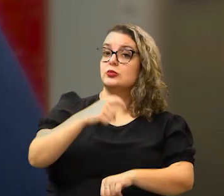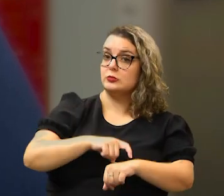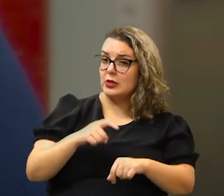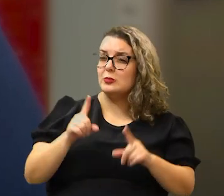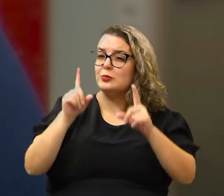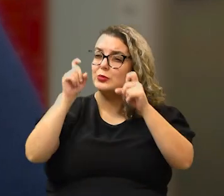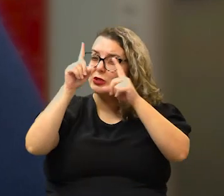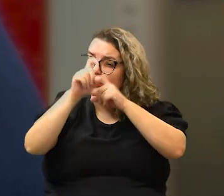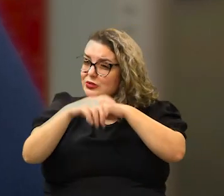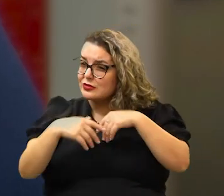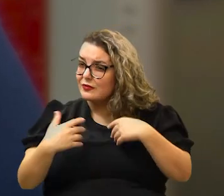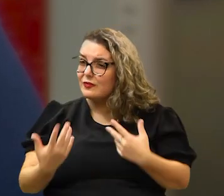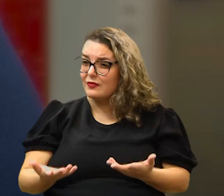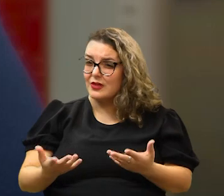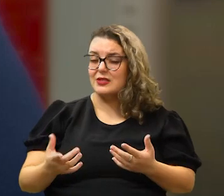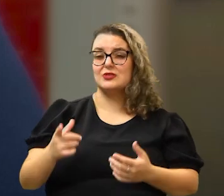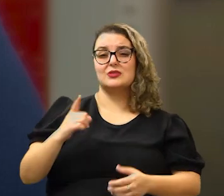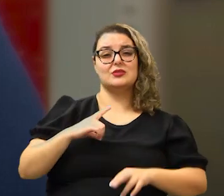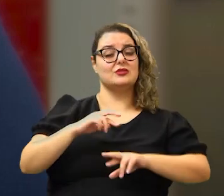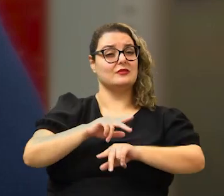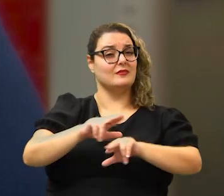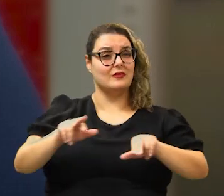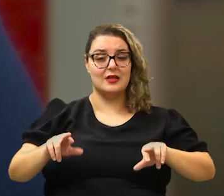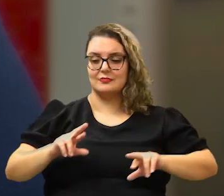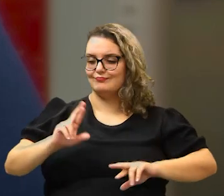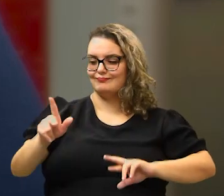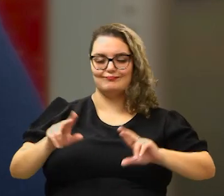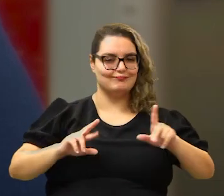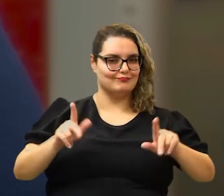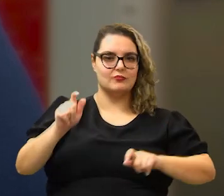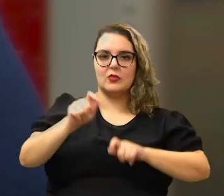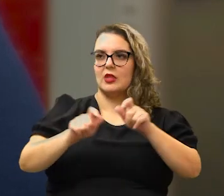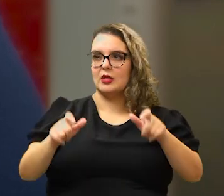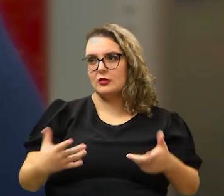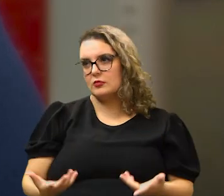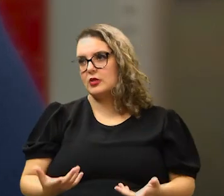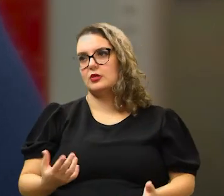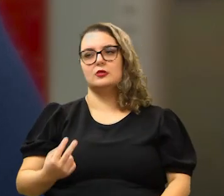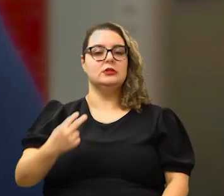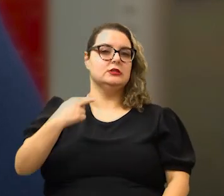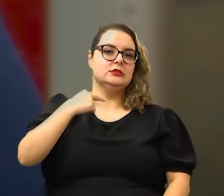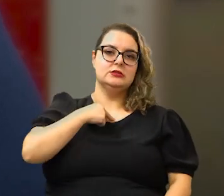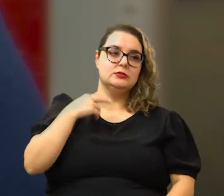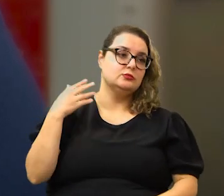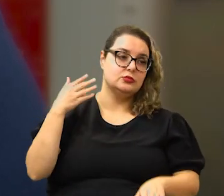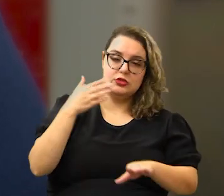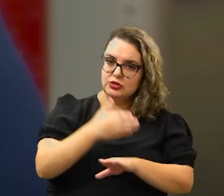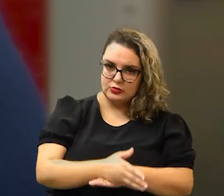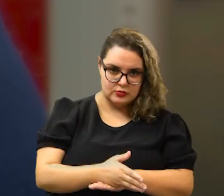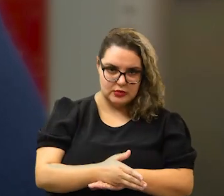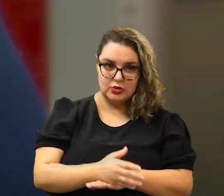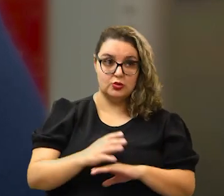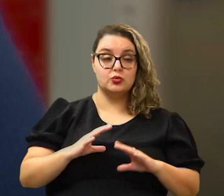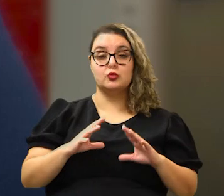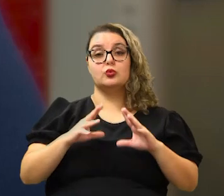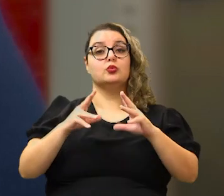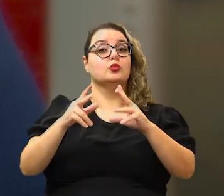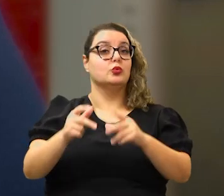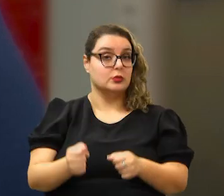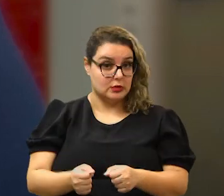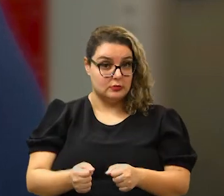muito complicado, em que havia muita diferença entre as pessoas e que elas não podiam participar